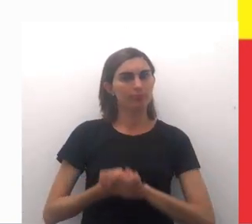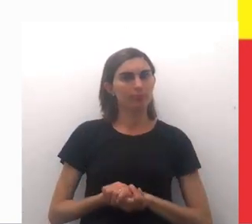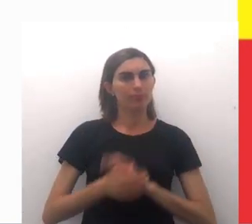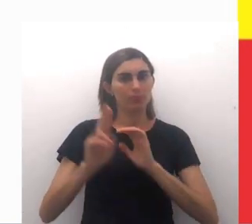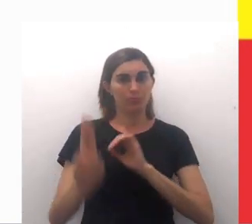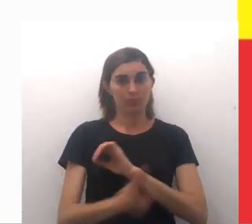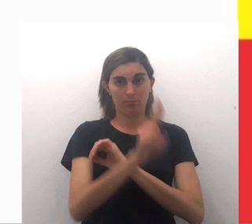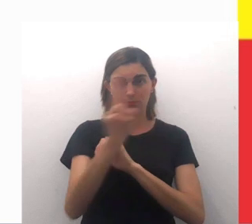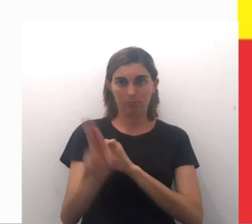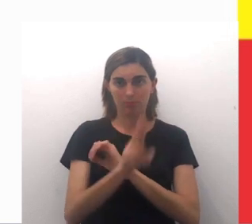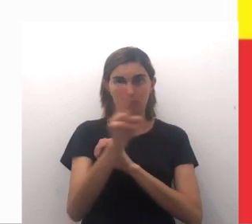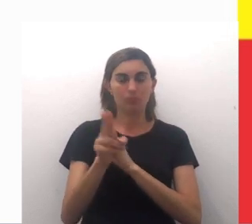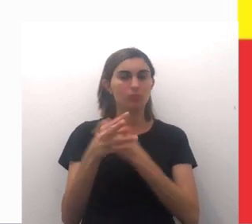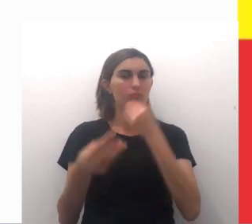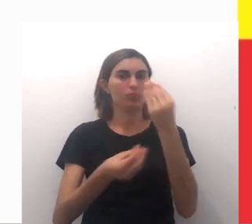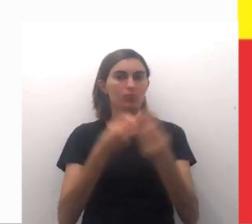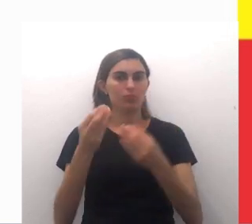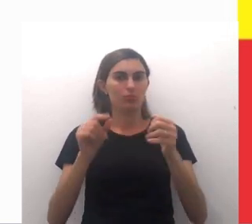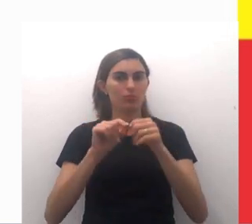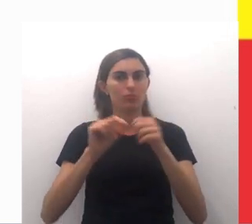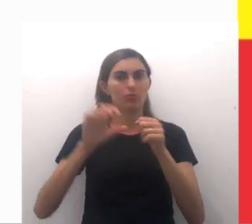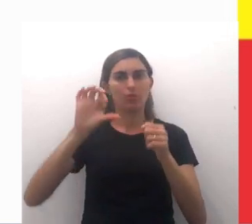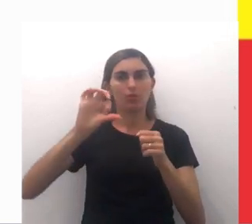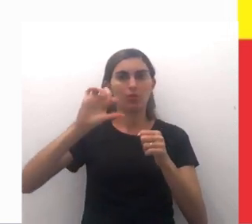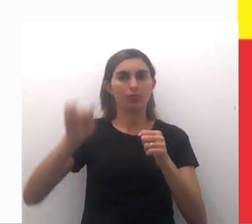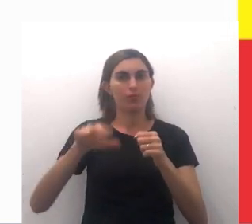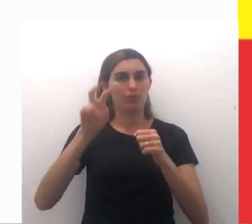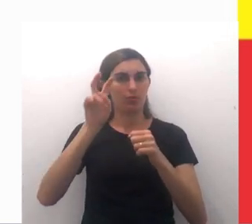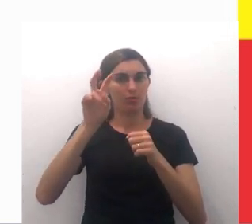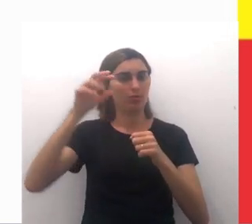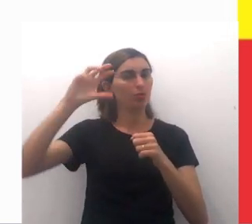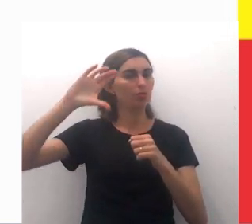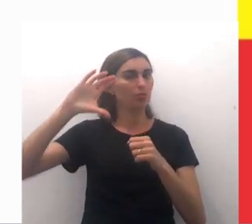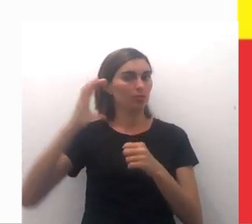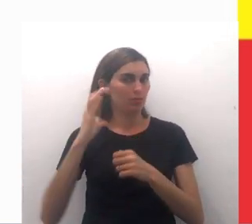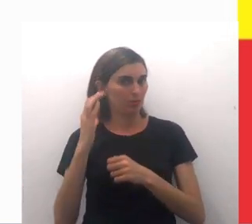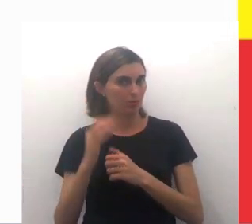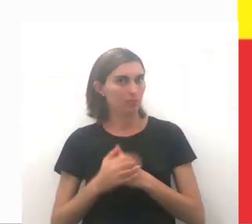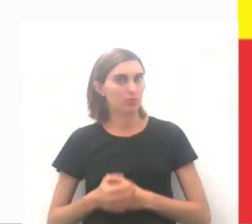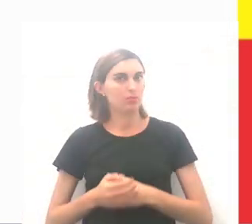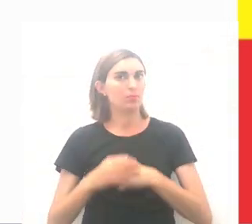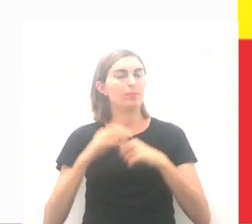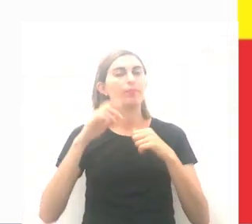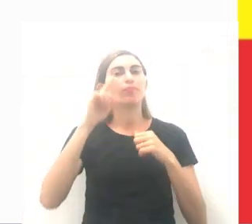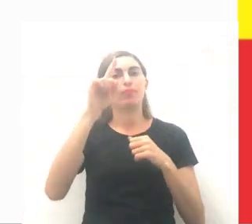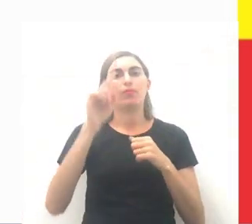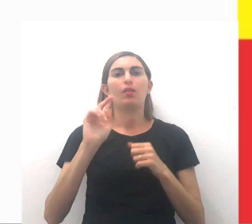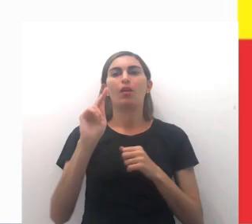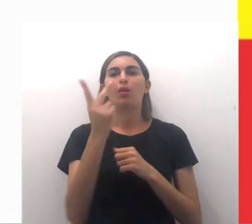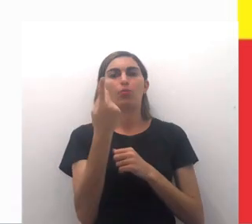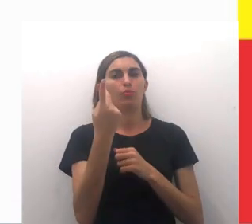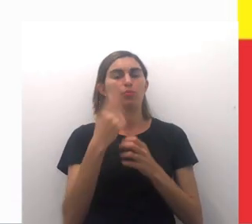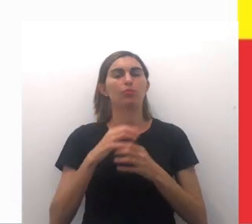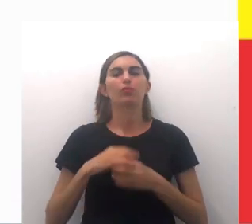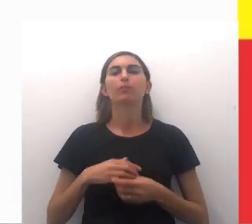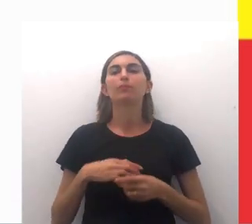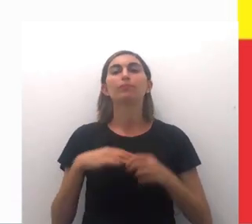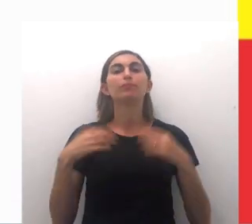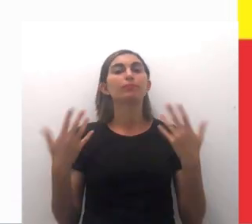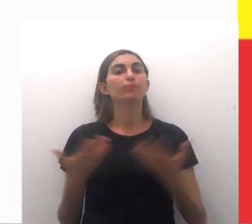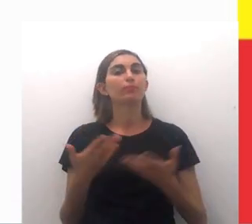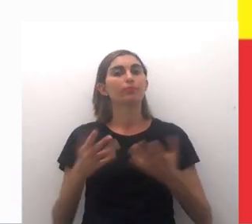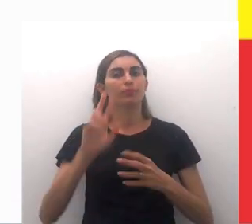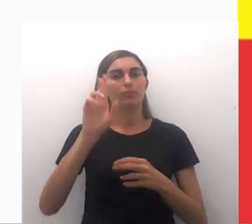na altura vamos usar como se fosse 9,5 centímetros. Então, altura, 9,5